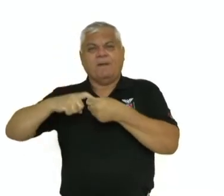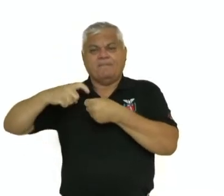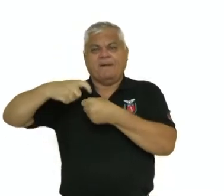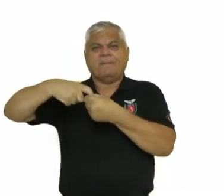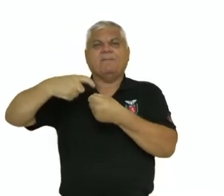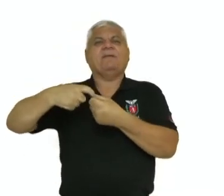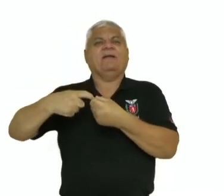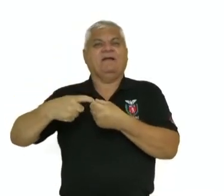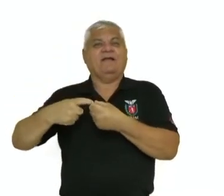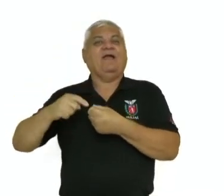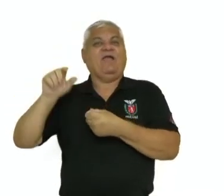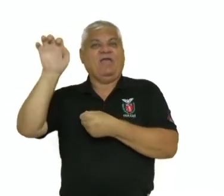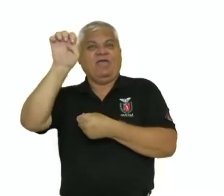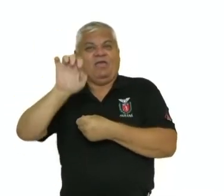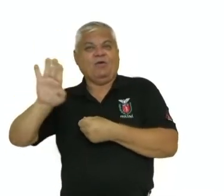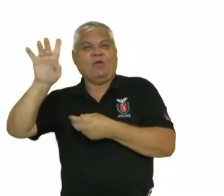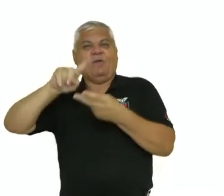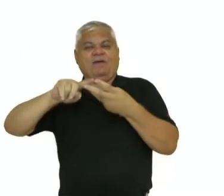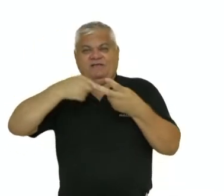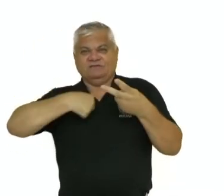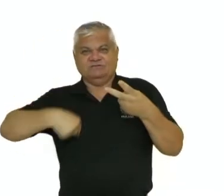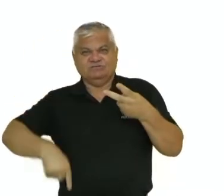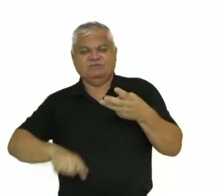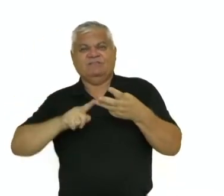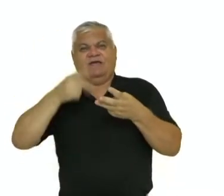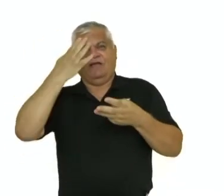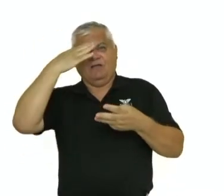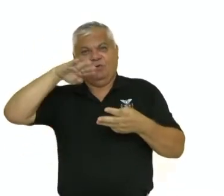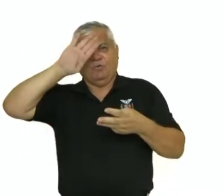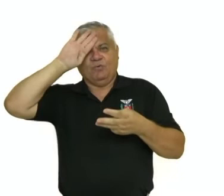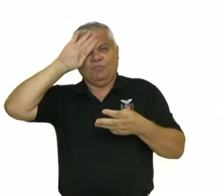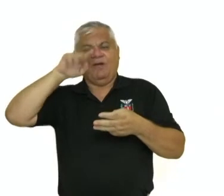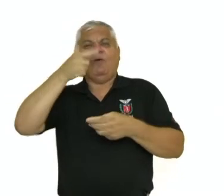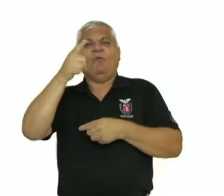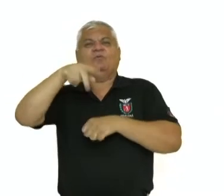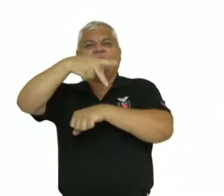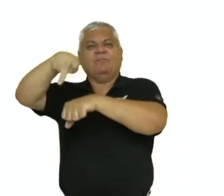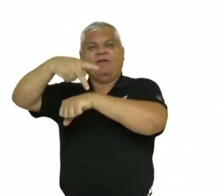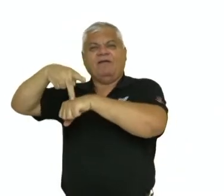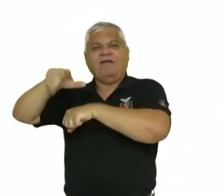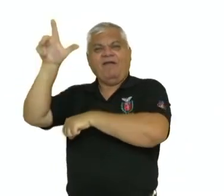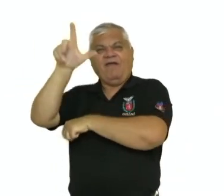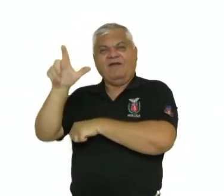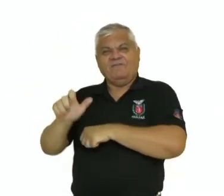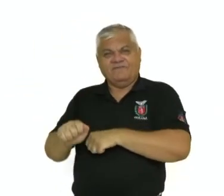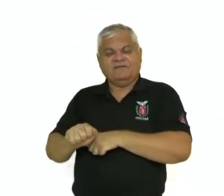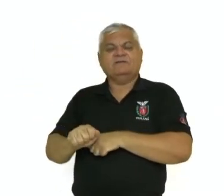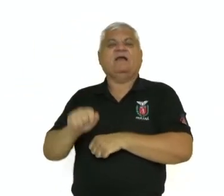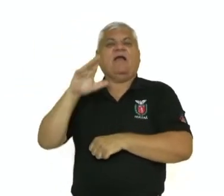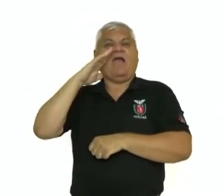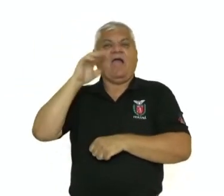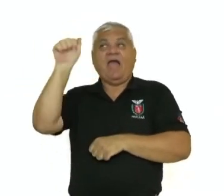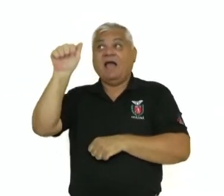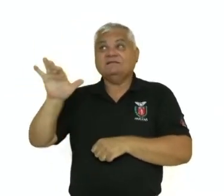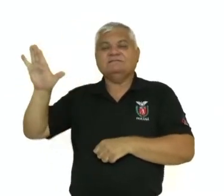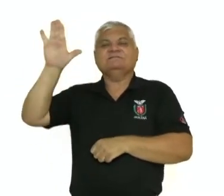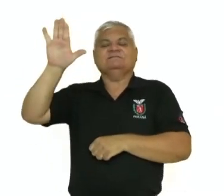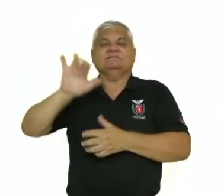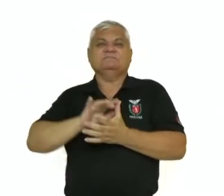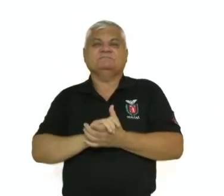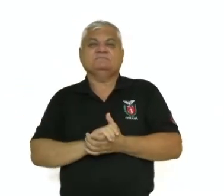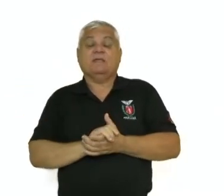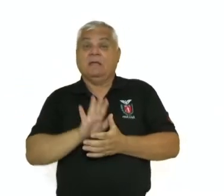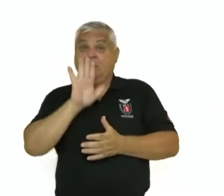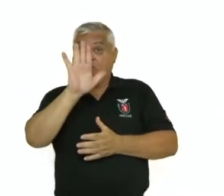leste europeu, além da China, Cuba e algumas nações africanas, e também asiáticas. No entanto,